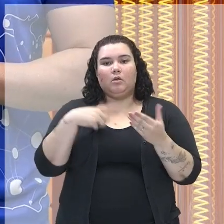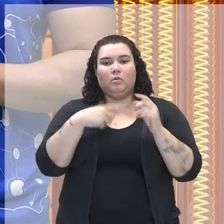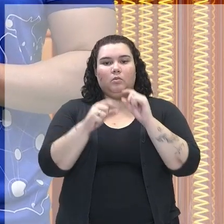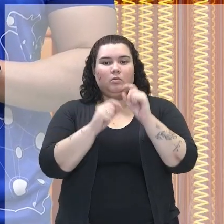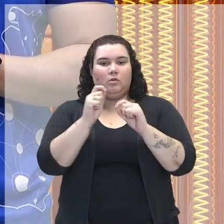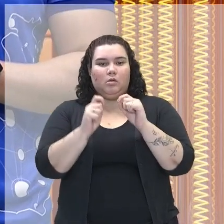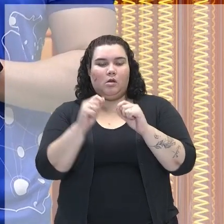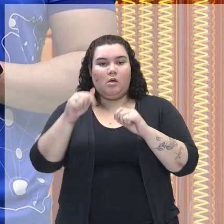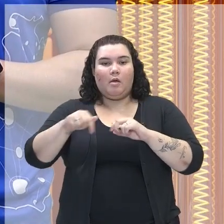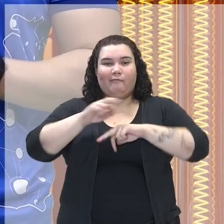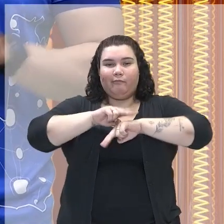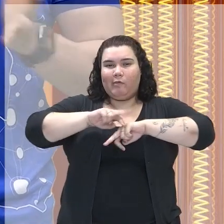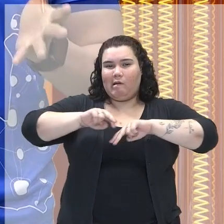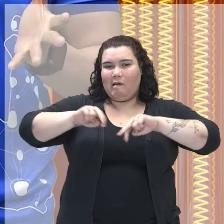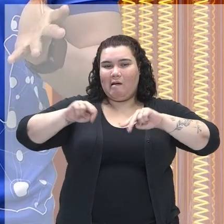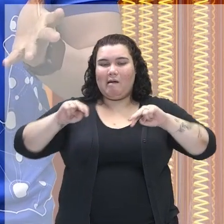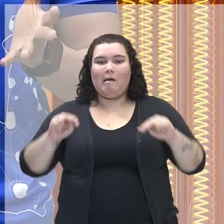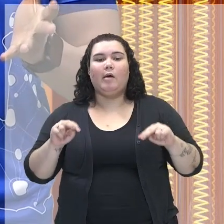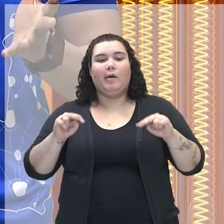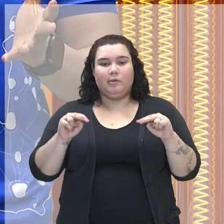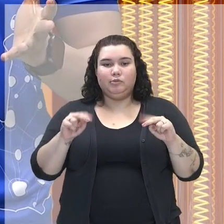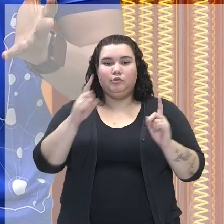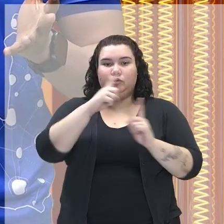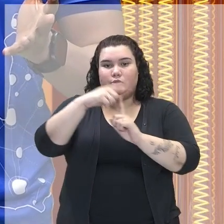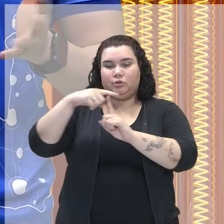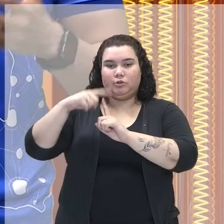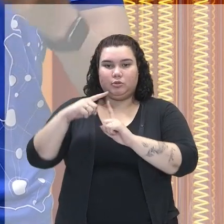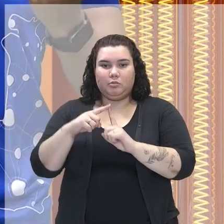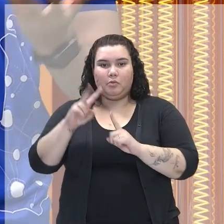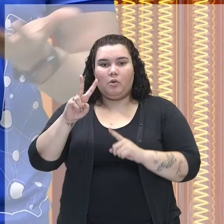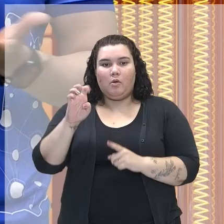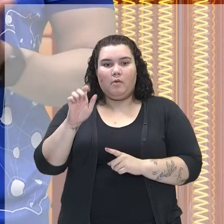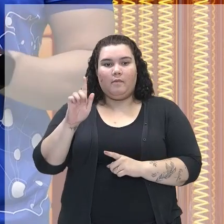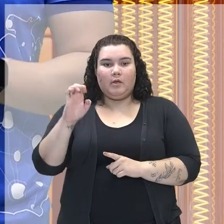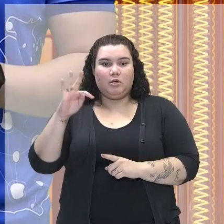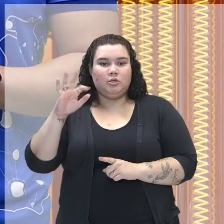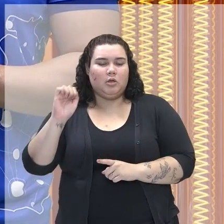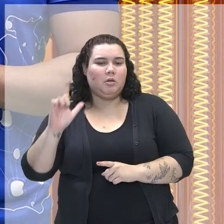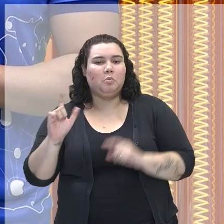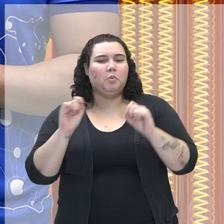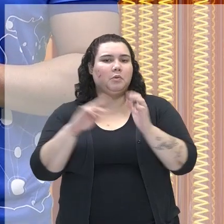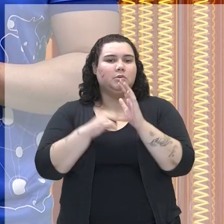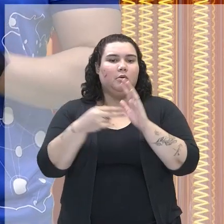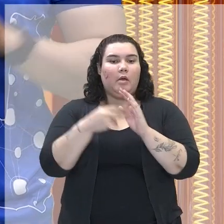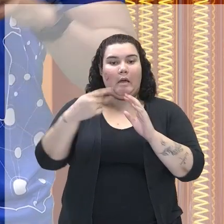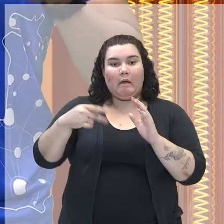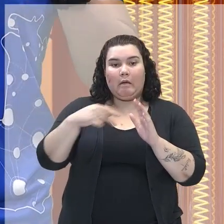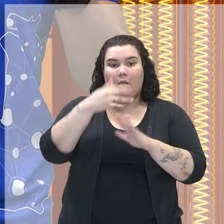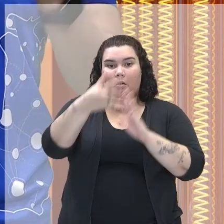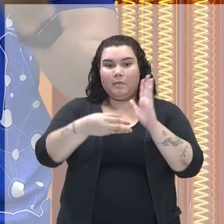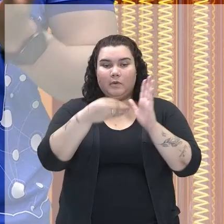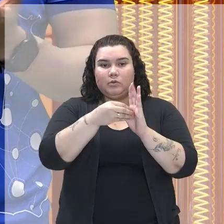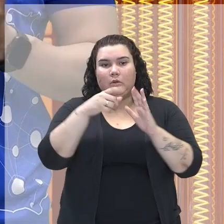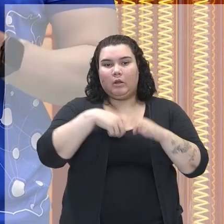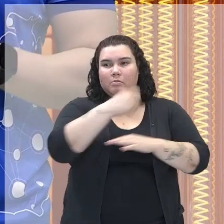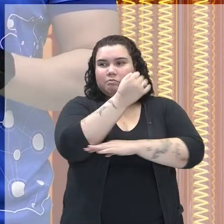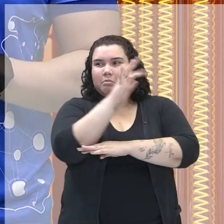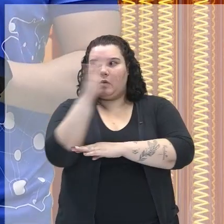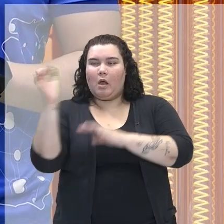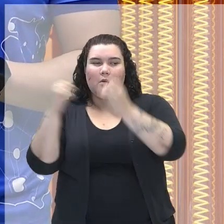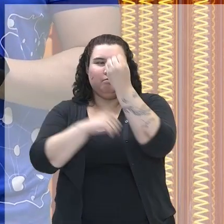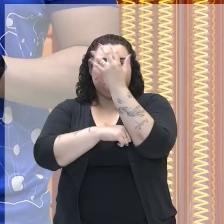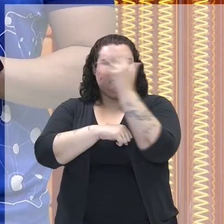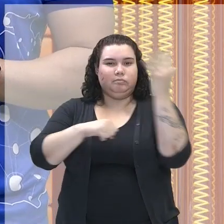rica biodiversidade vegetal. Aqui está a Amazônia, a maior floresta tropical do mundo e a maior